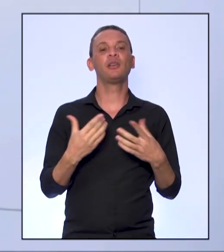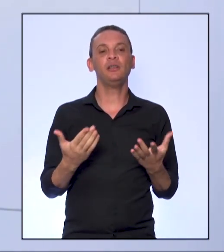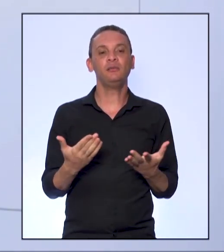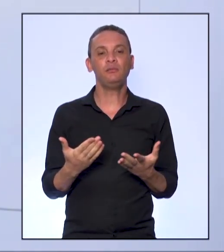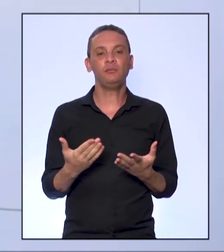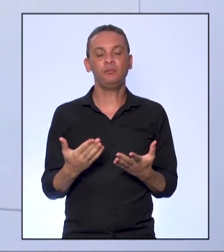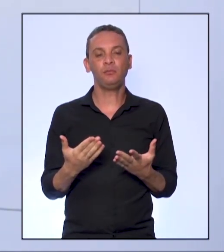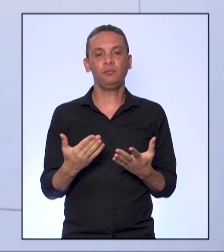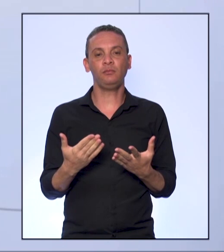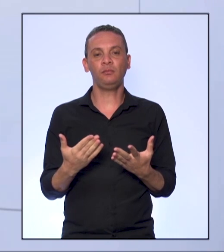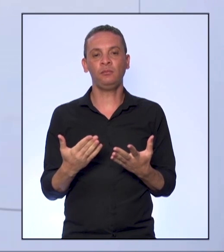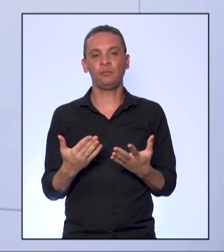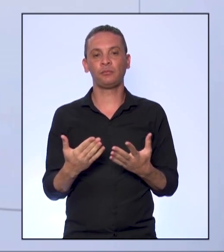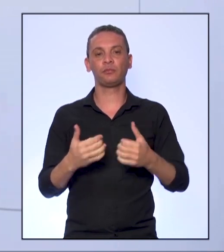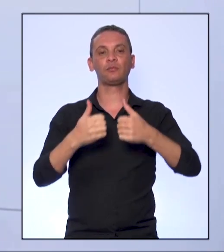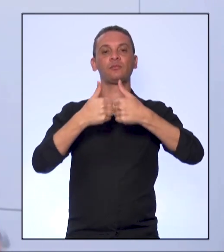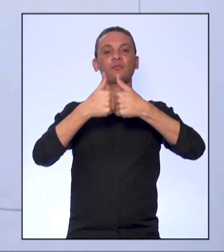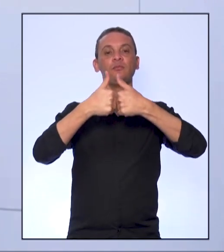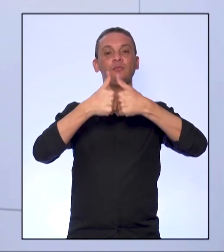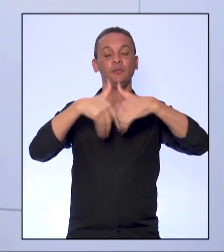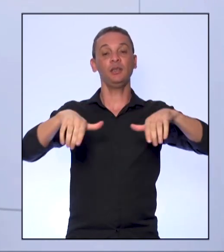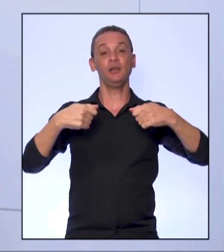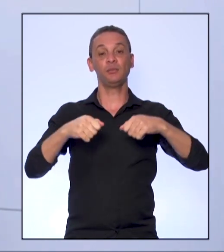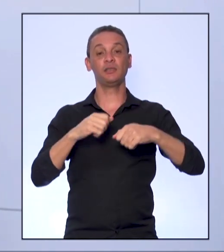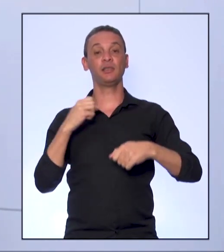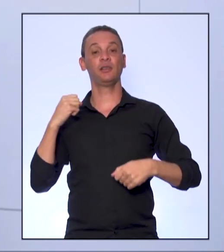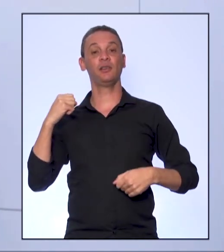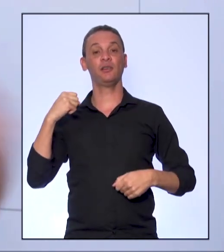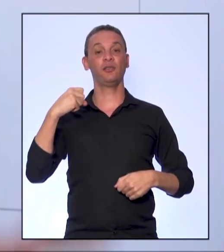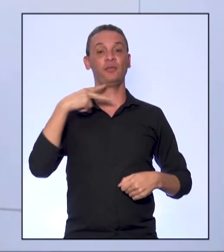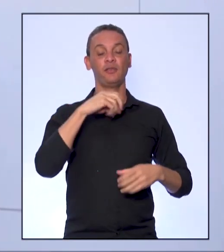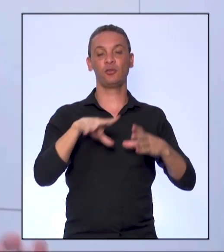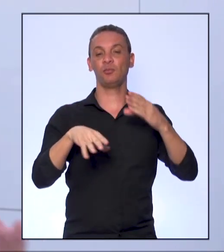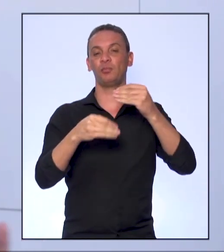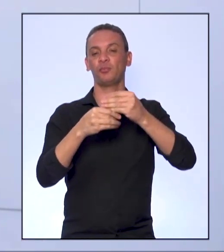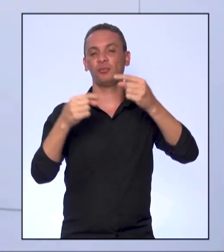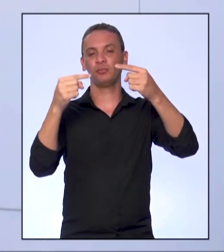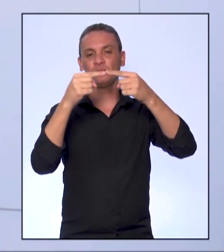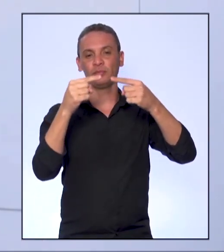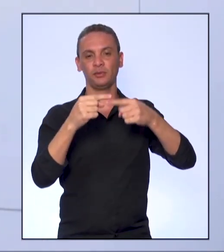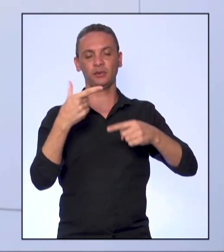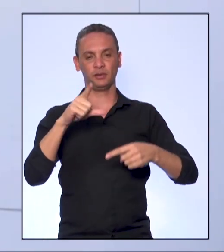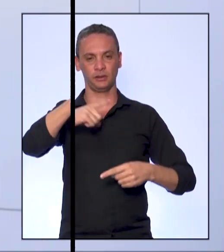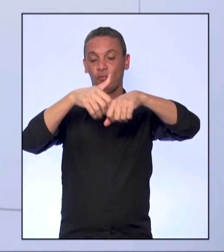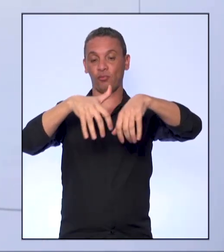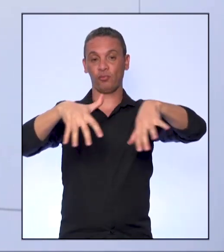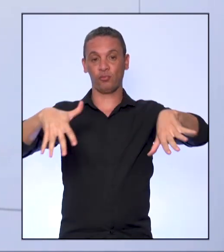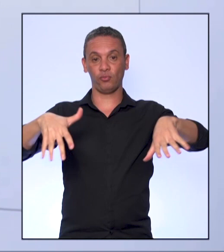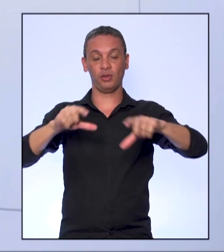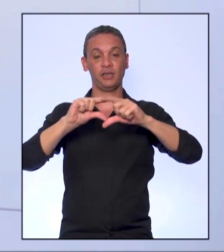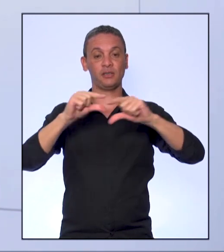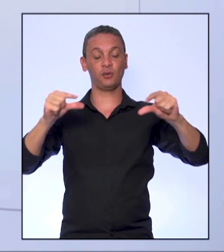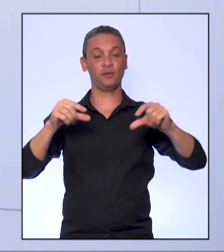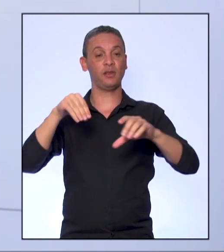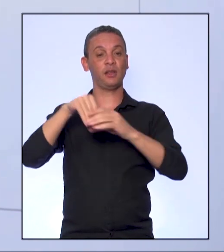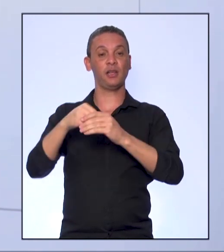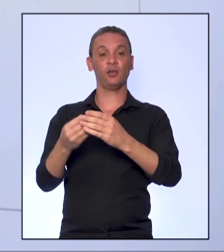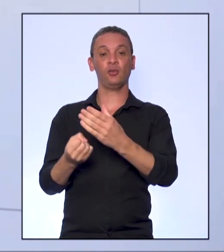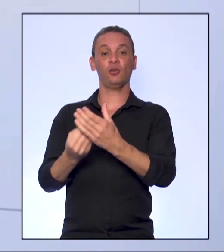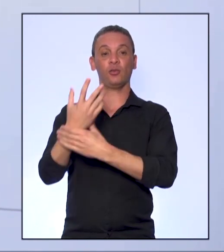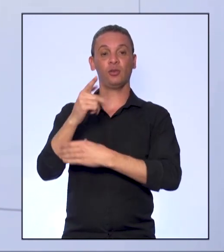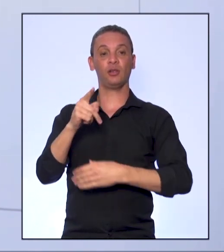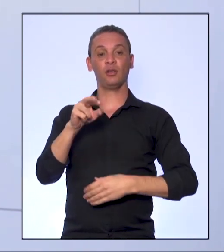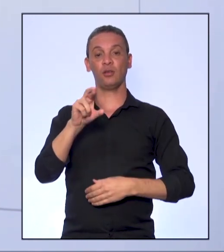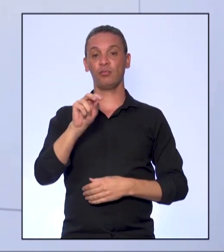positivo para positivo diretamente, porque tem que ser complementaridade, que isso já é outra aula, tá? Ele conseguiu produzir